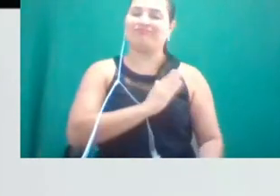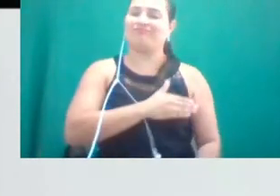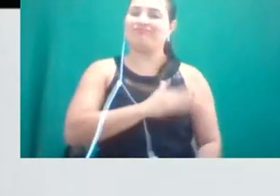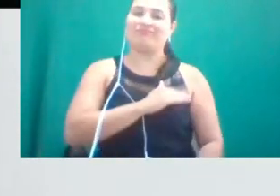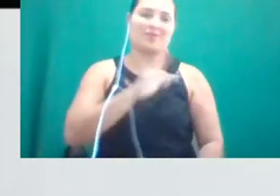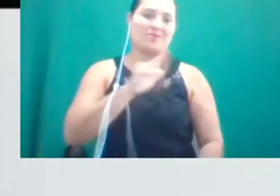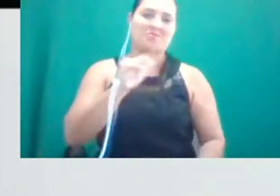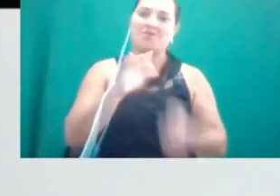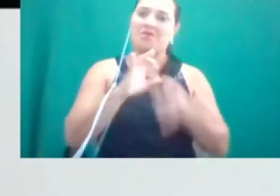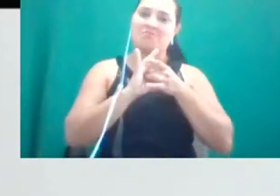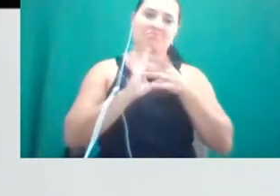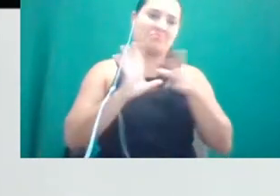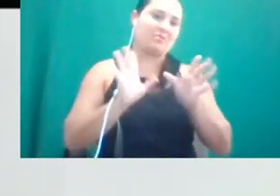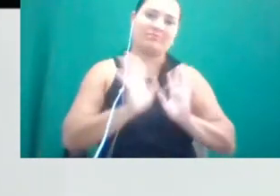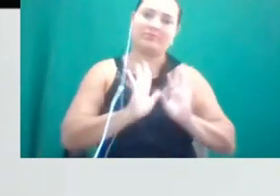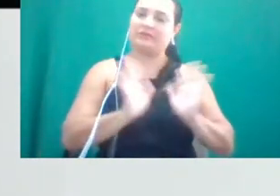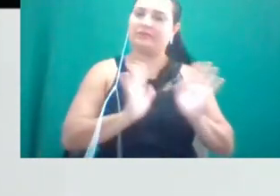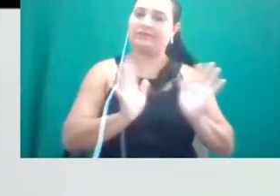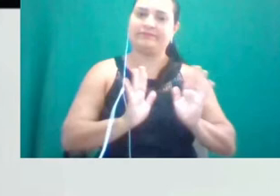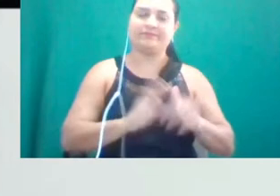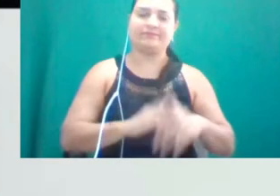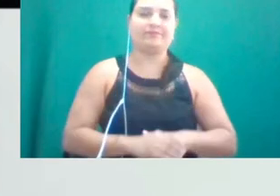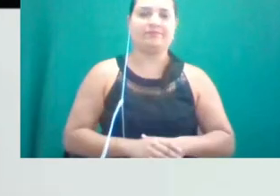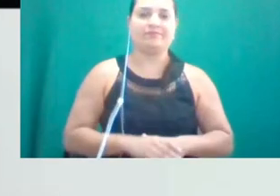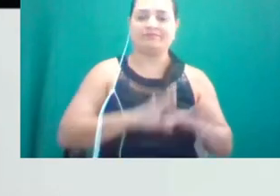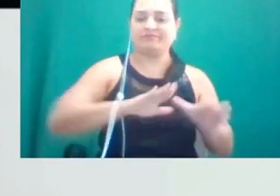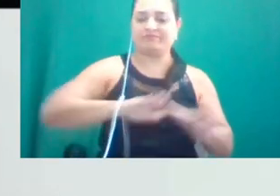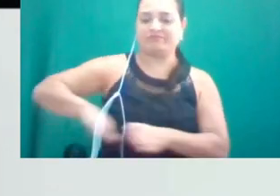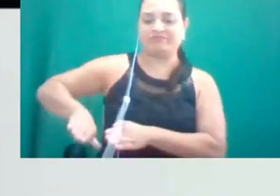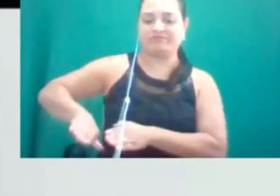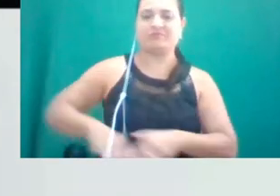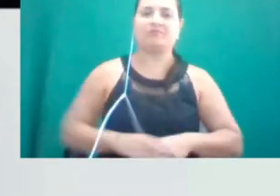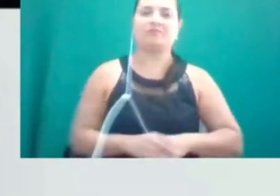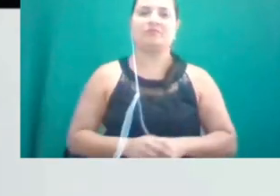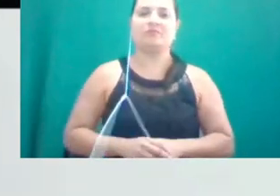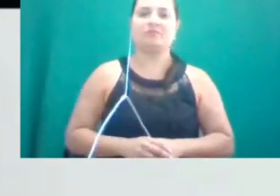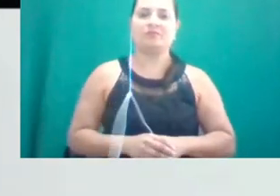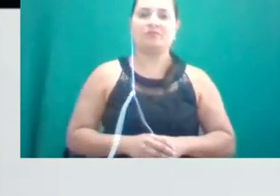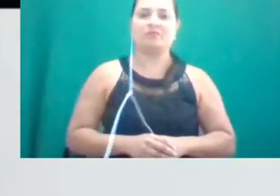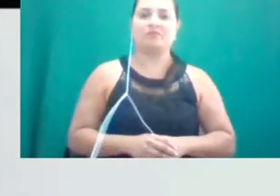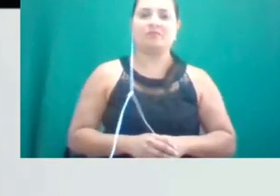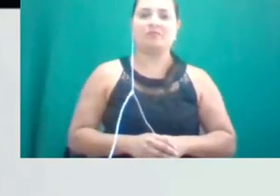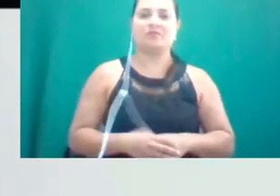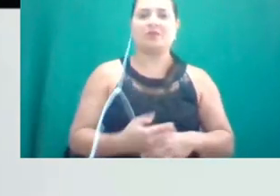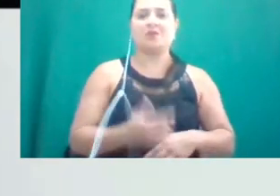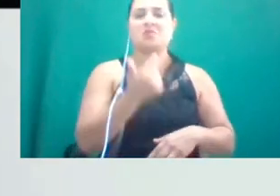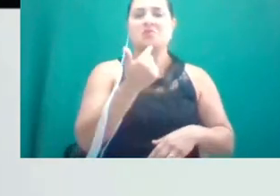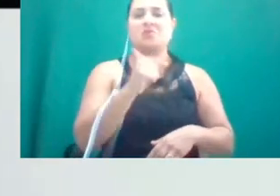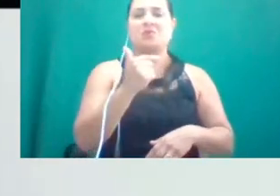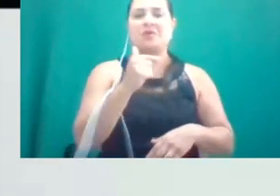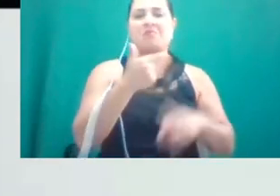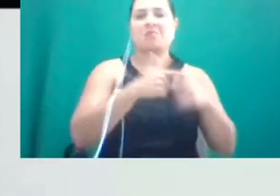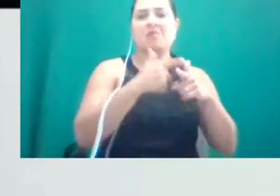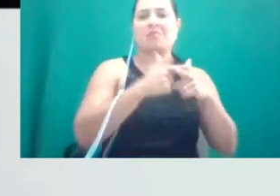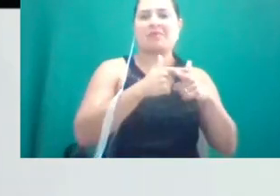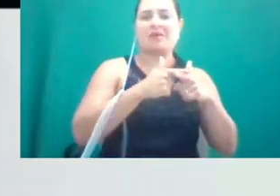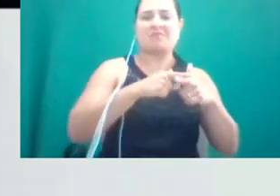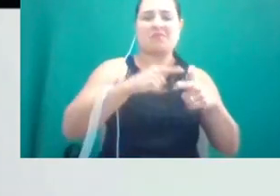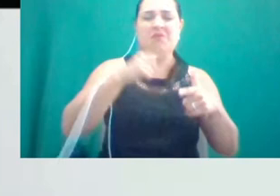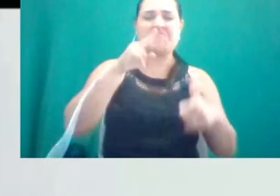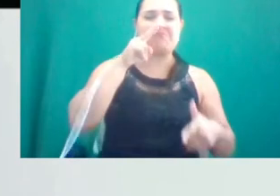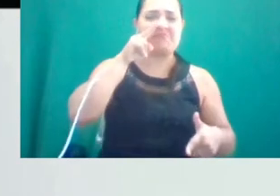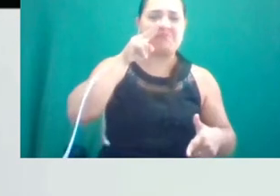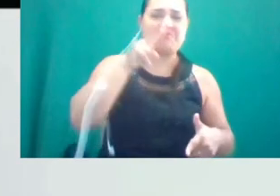eu desejo que vocês levem dentro de vocês um pedacinho de cada um de nós, professores,